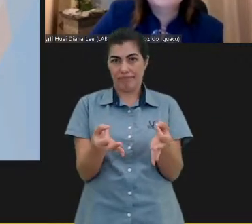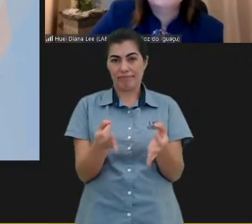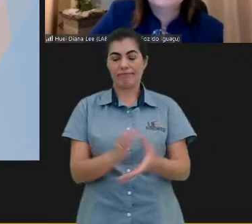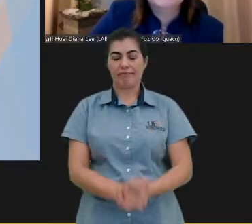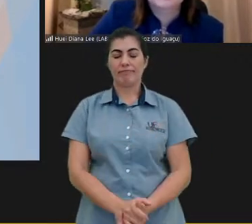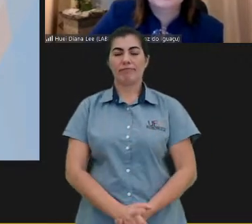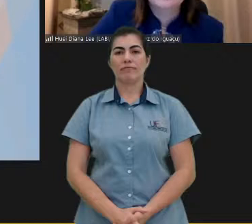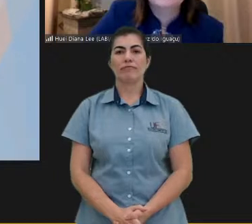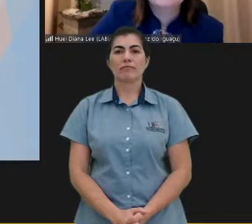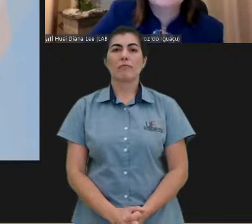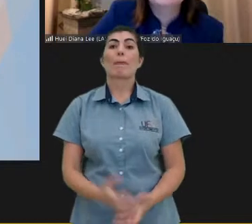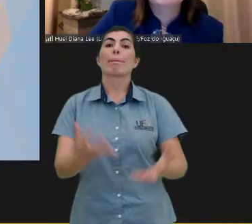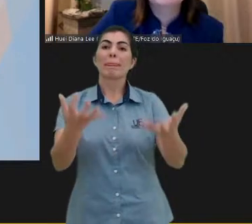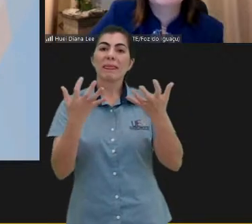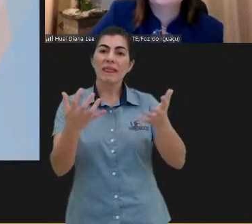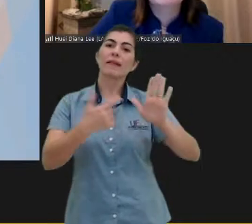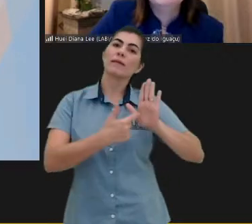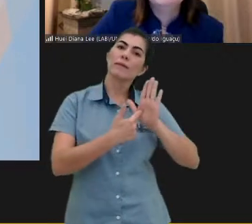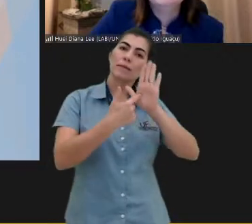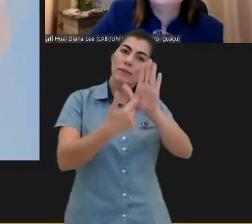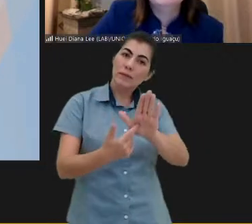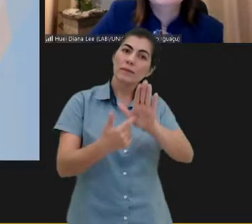Queria também mostrar para vocês